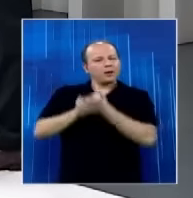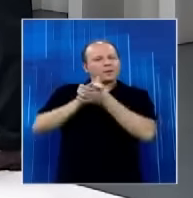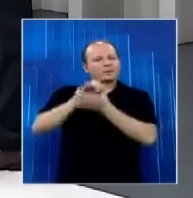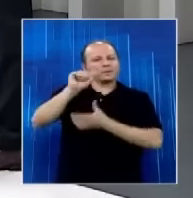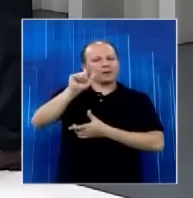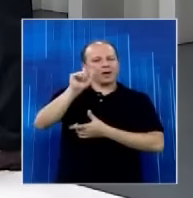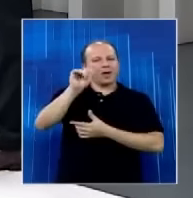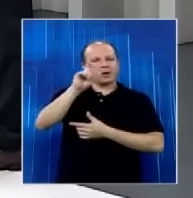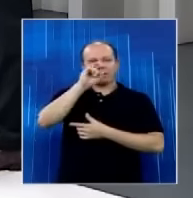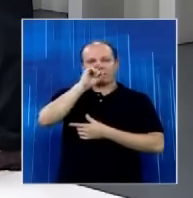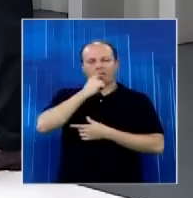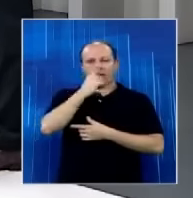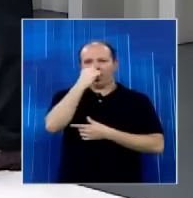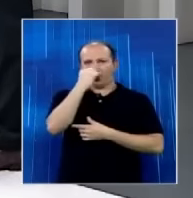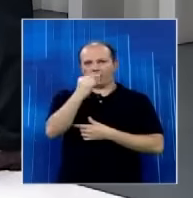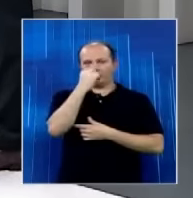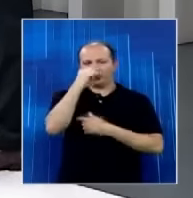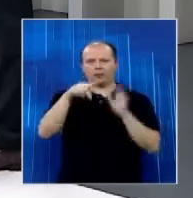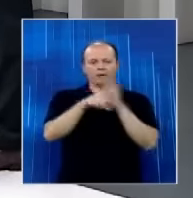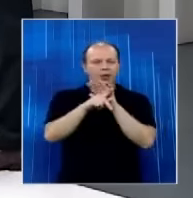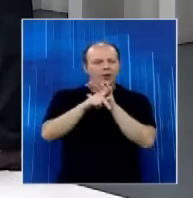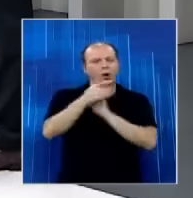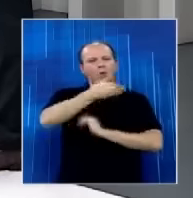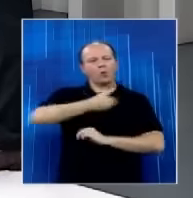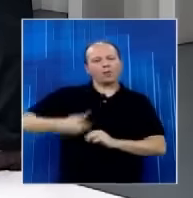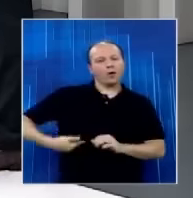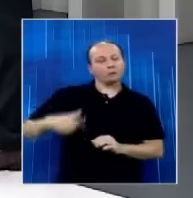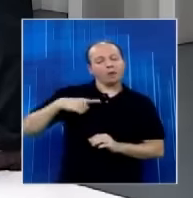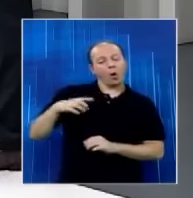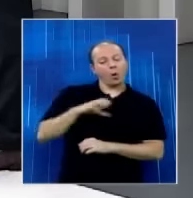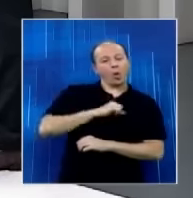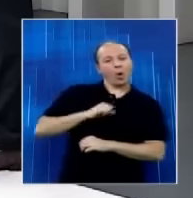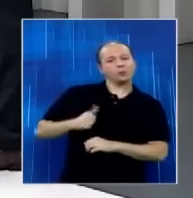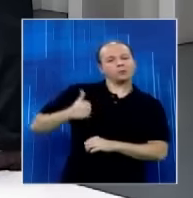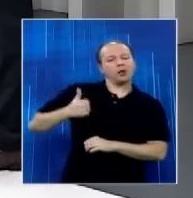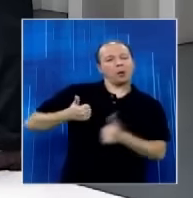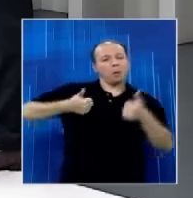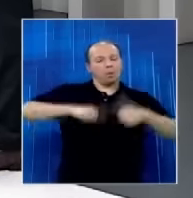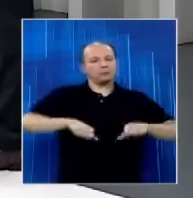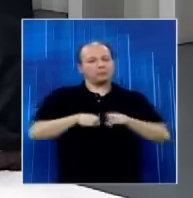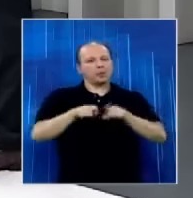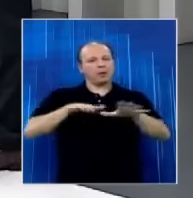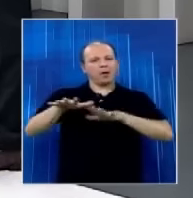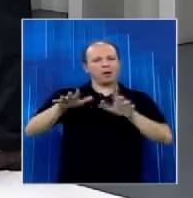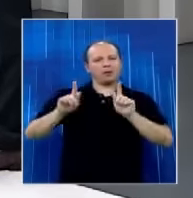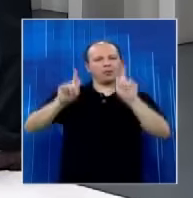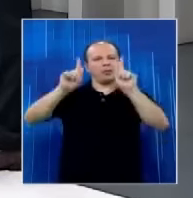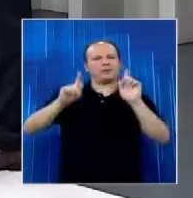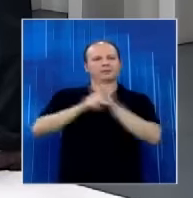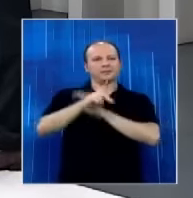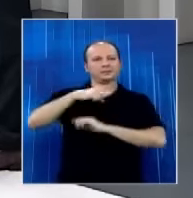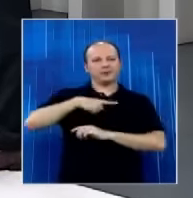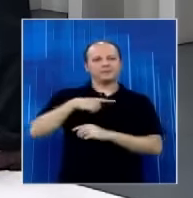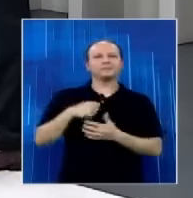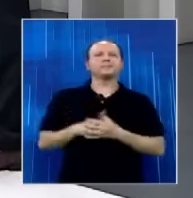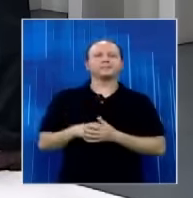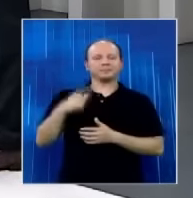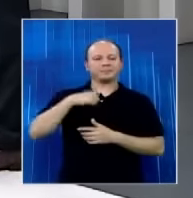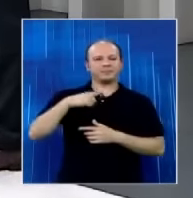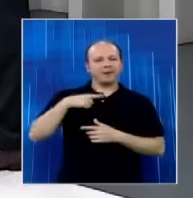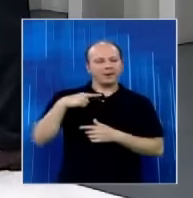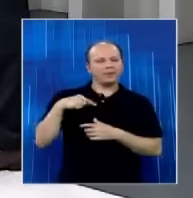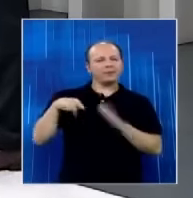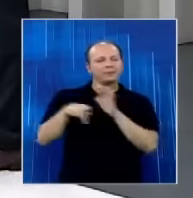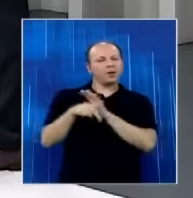Geraldo Alckmin, porque daí você teve tanto as pessoas que criticam quanto as que gostam do governador se manifestando. Isso a gente escutou, inclusive, lá no estúdio, quem estava